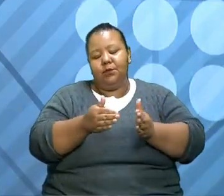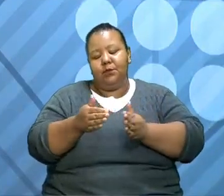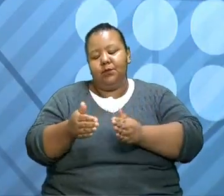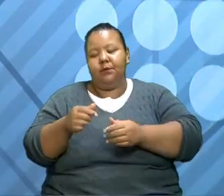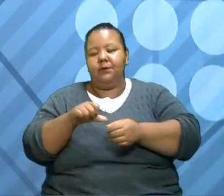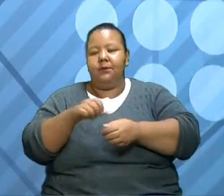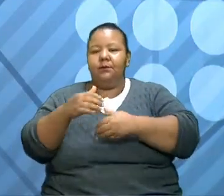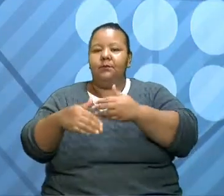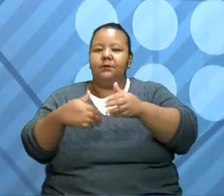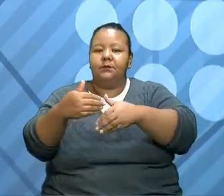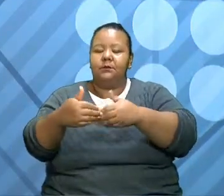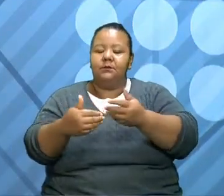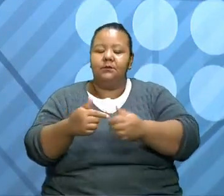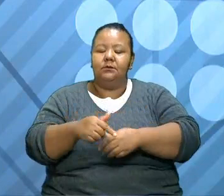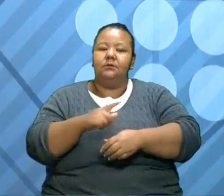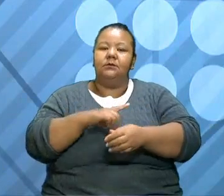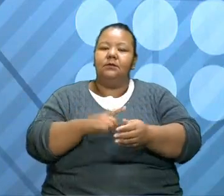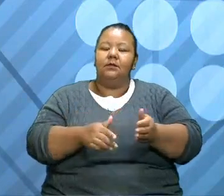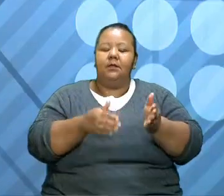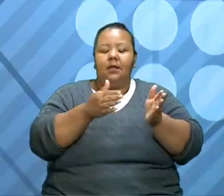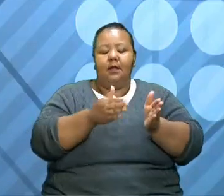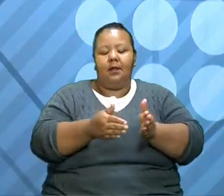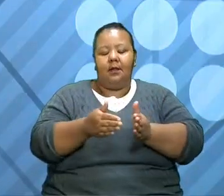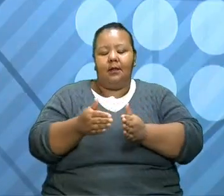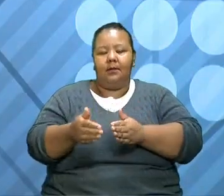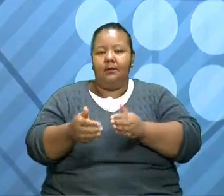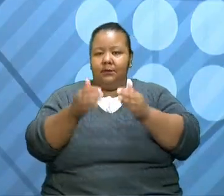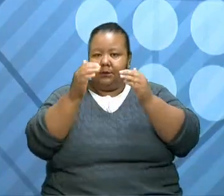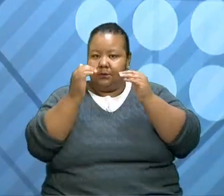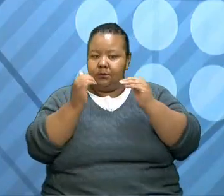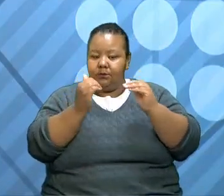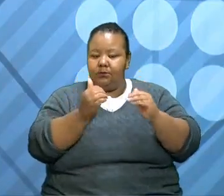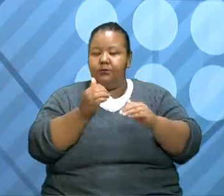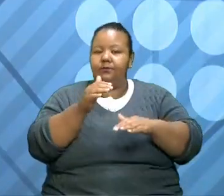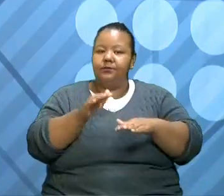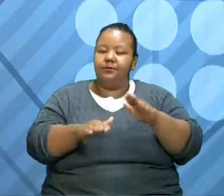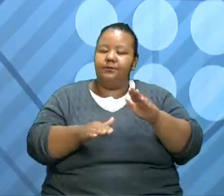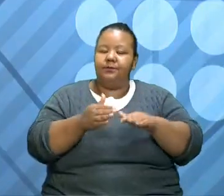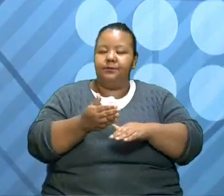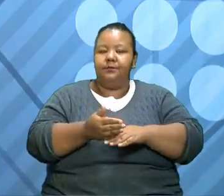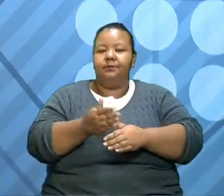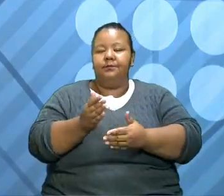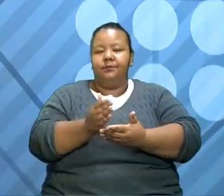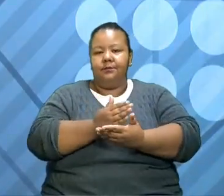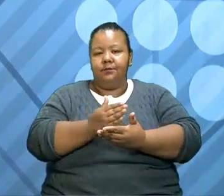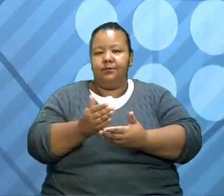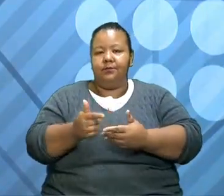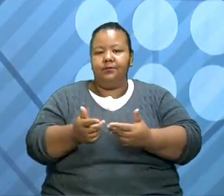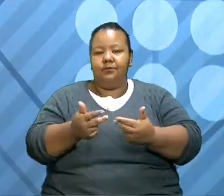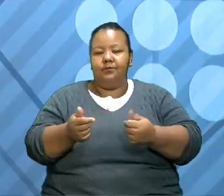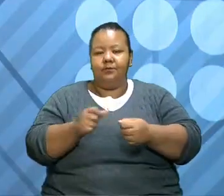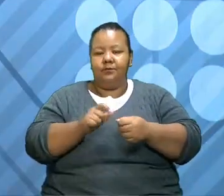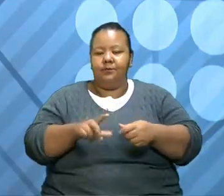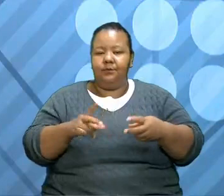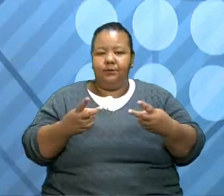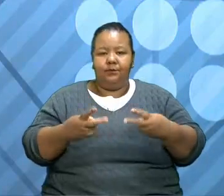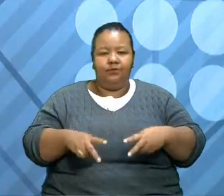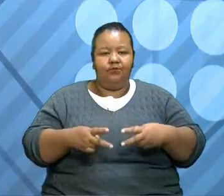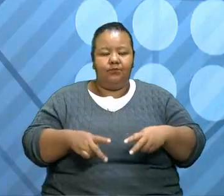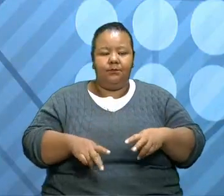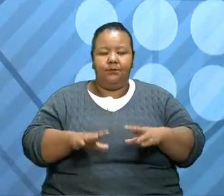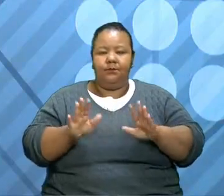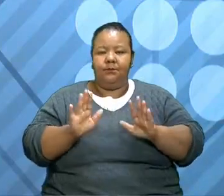dos processos. Então, o processo tem etapas a ser seguidas. Às vezes, determinadas funções, a gente faz tudo automático, a gente